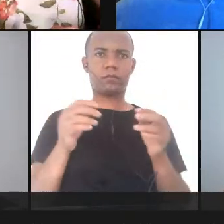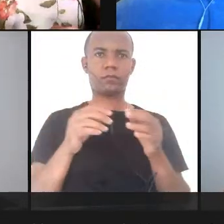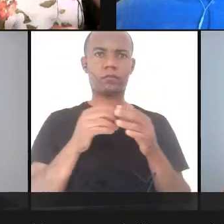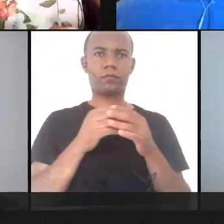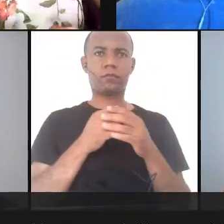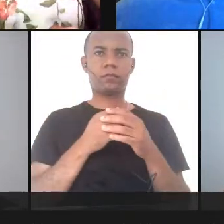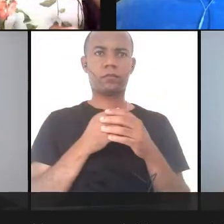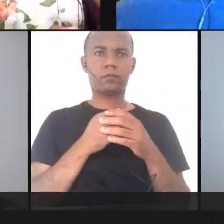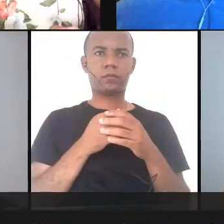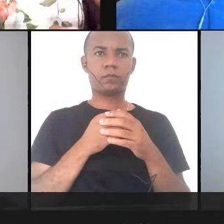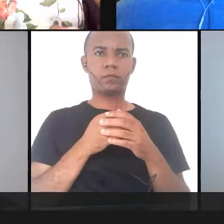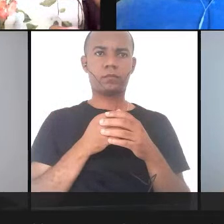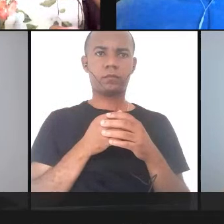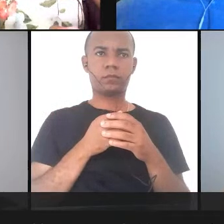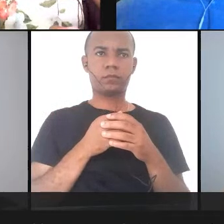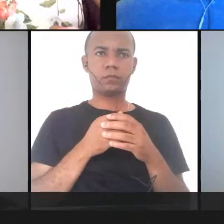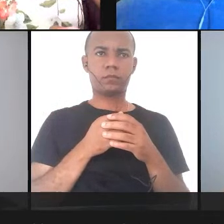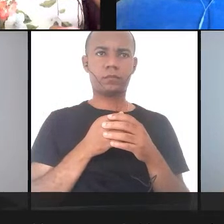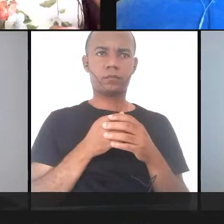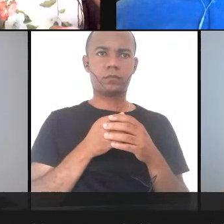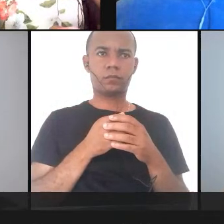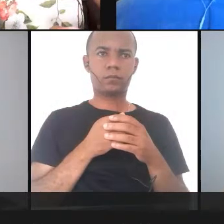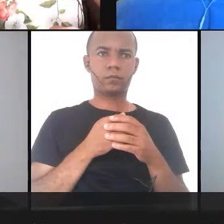Havia também um tal Mota.